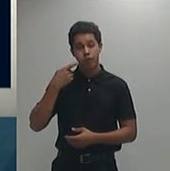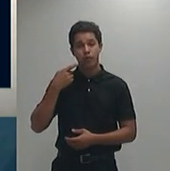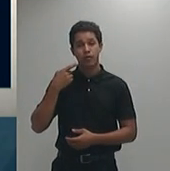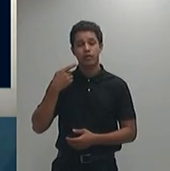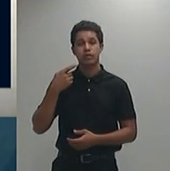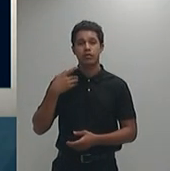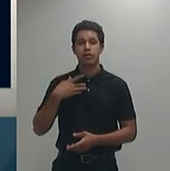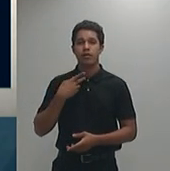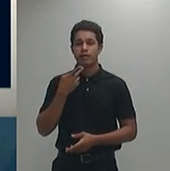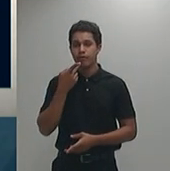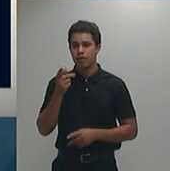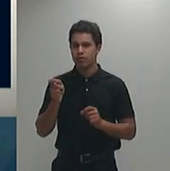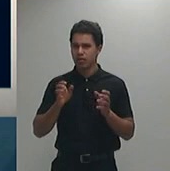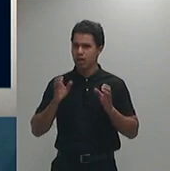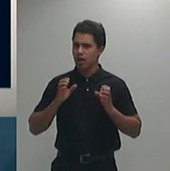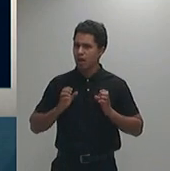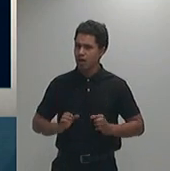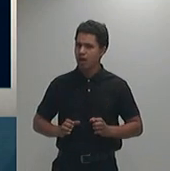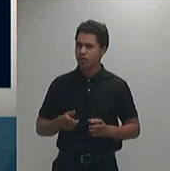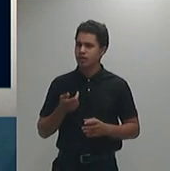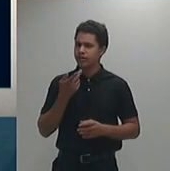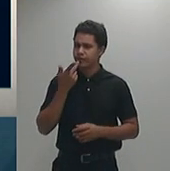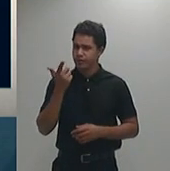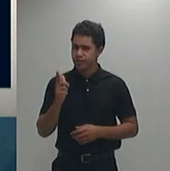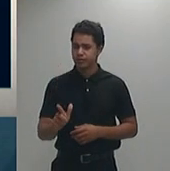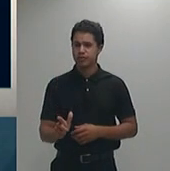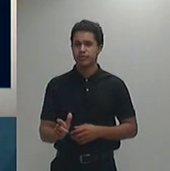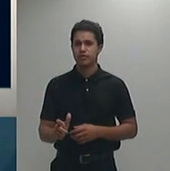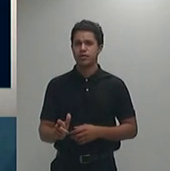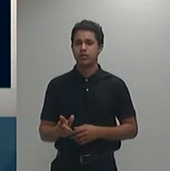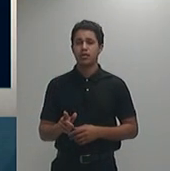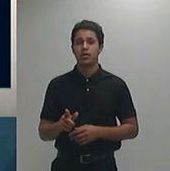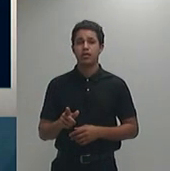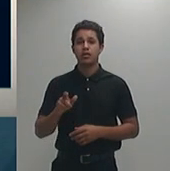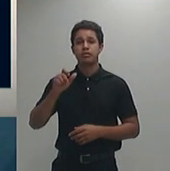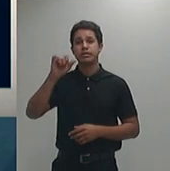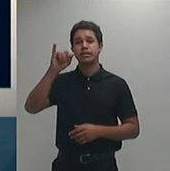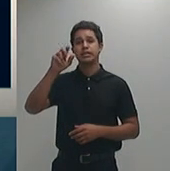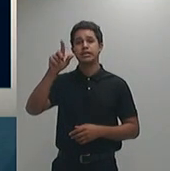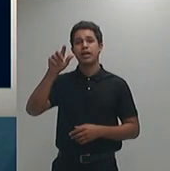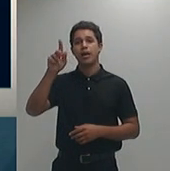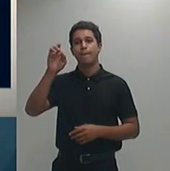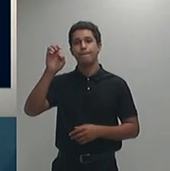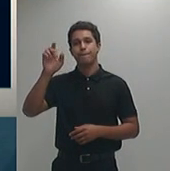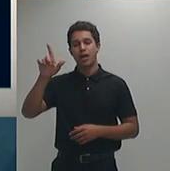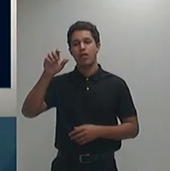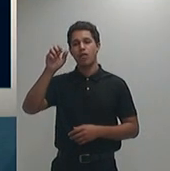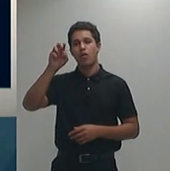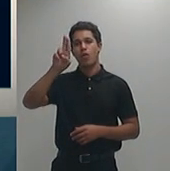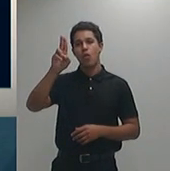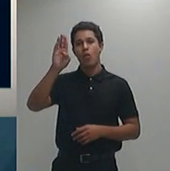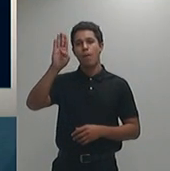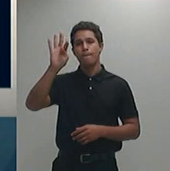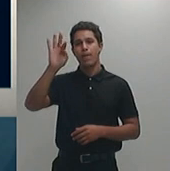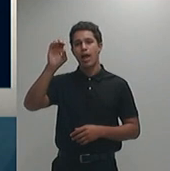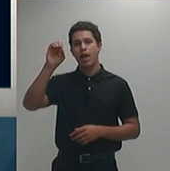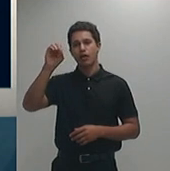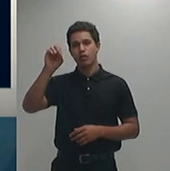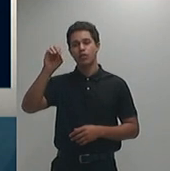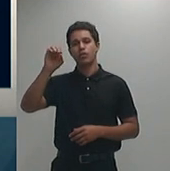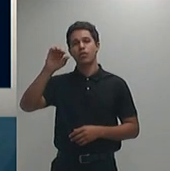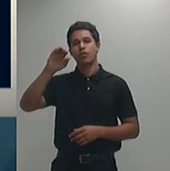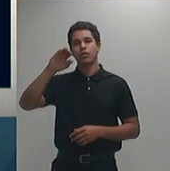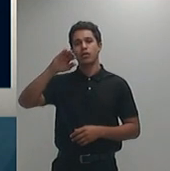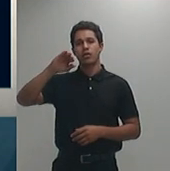ciência doutrina respectivamente Isabel Godoy Humberto de lavá-la Bernardina de